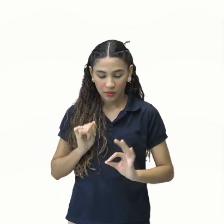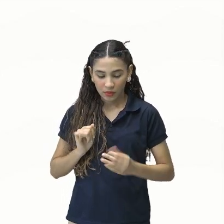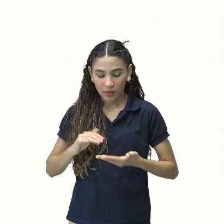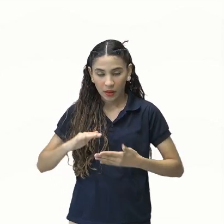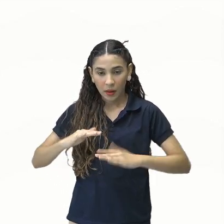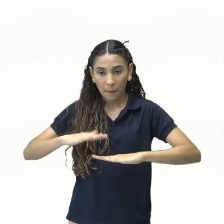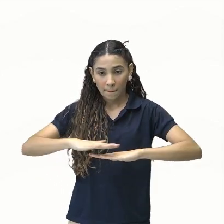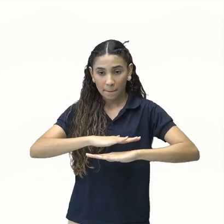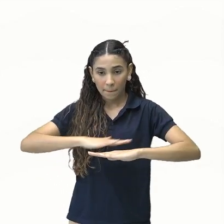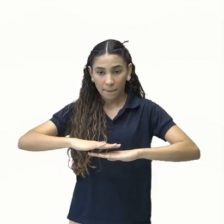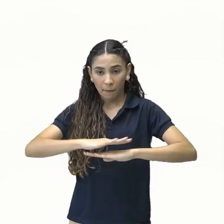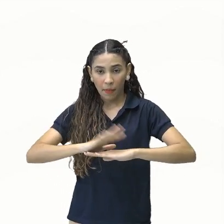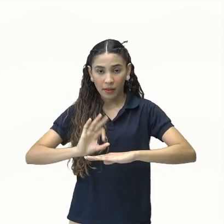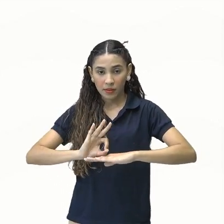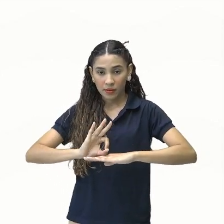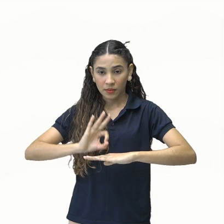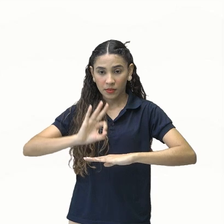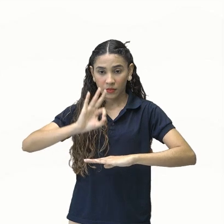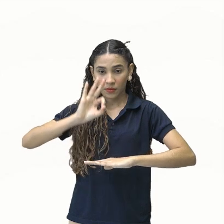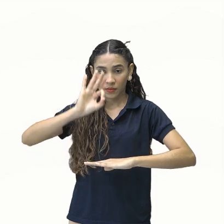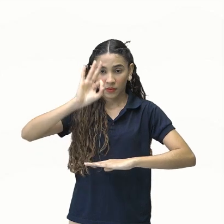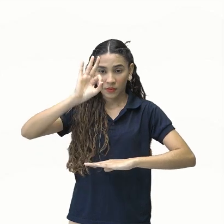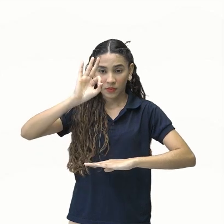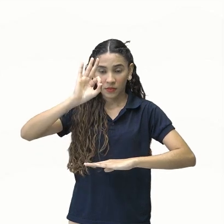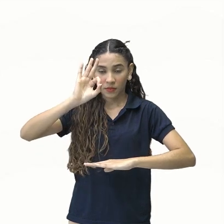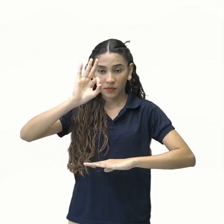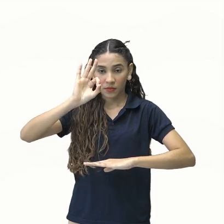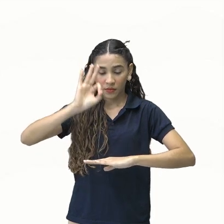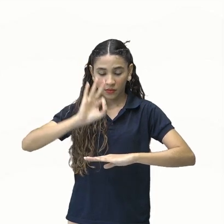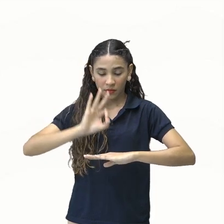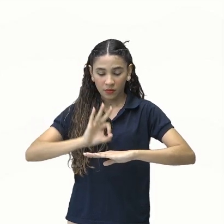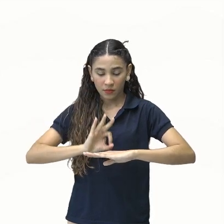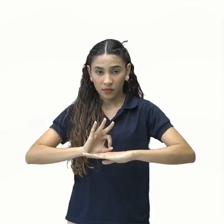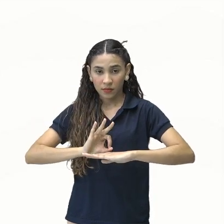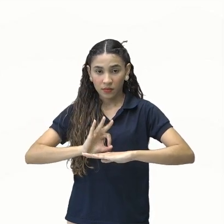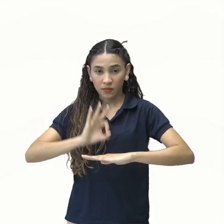base superior até o centro da minha